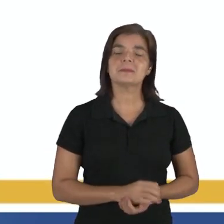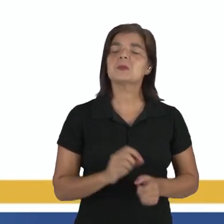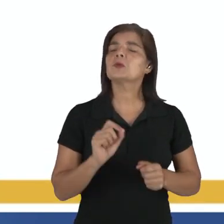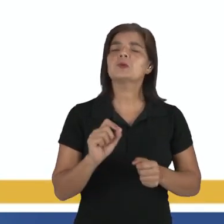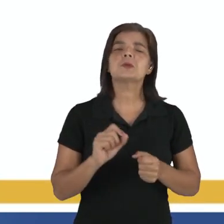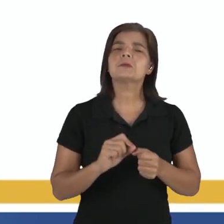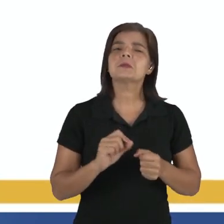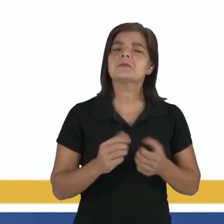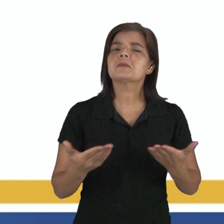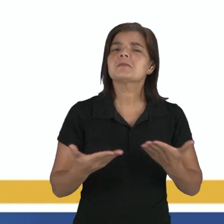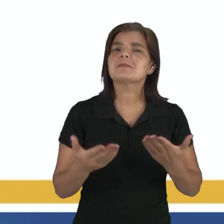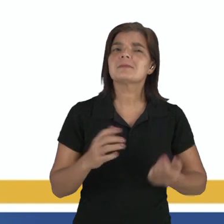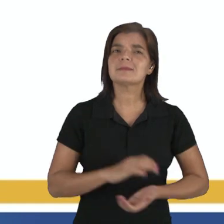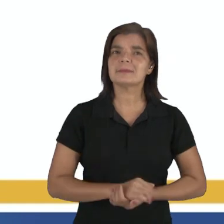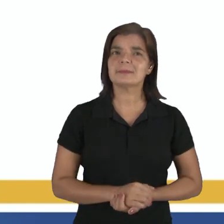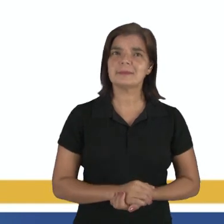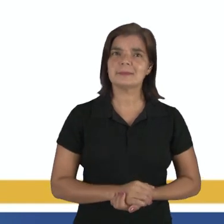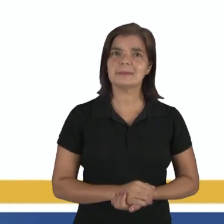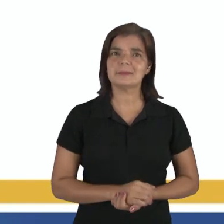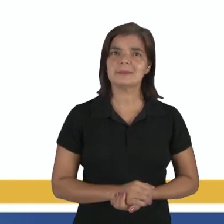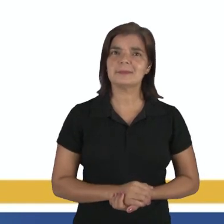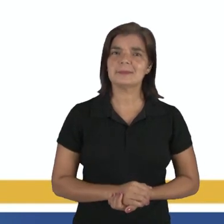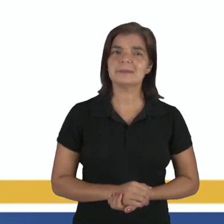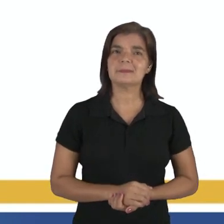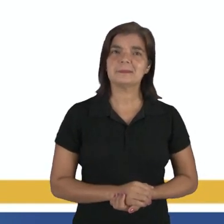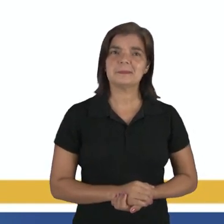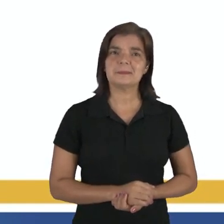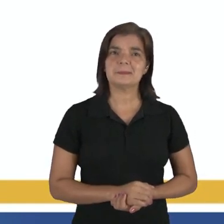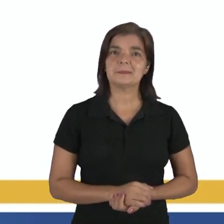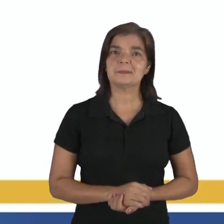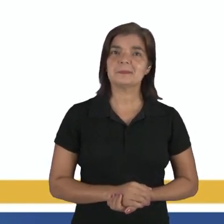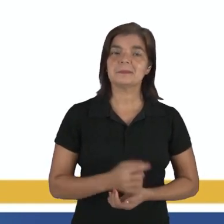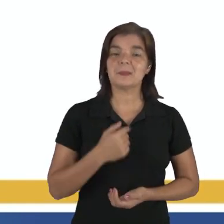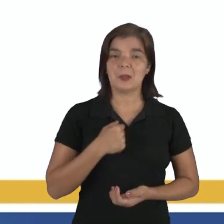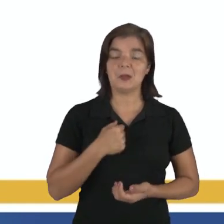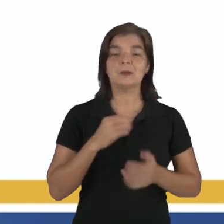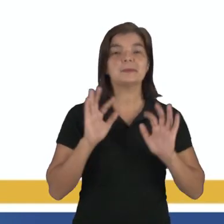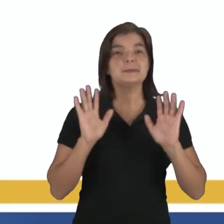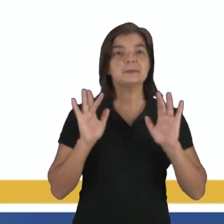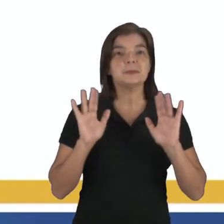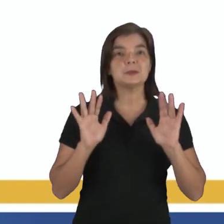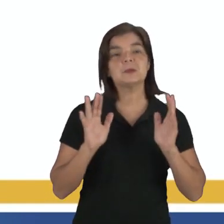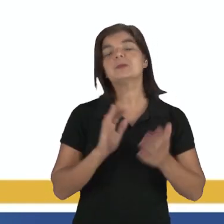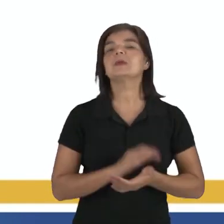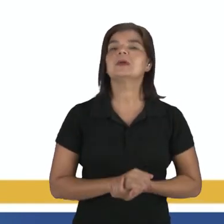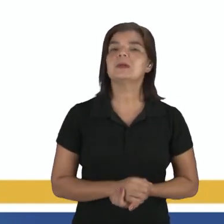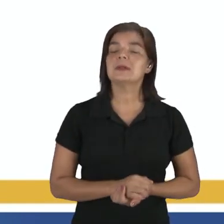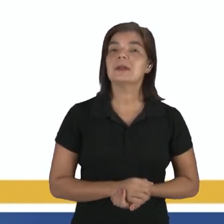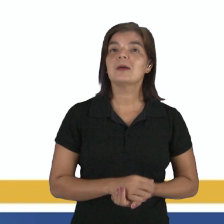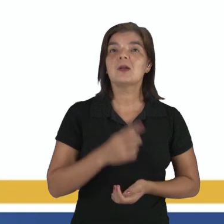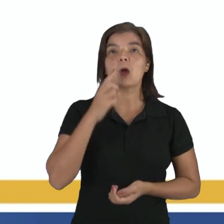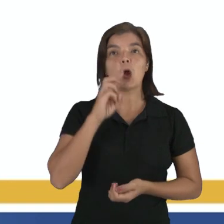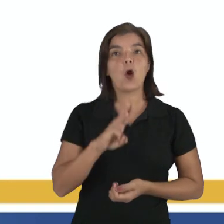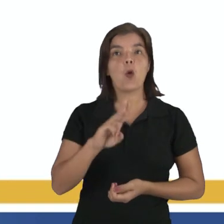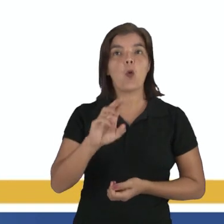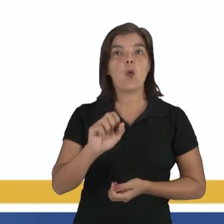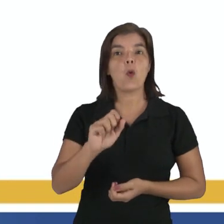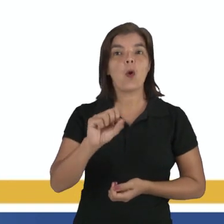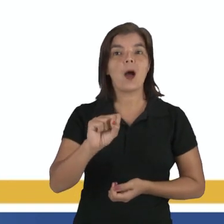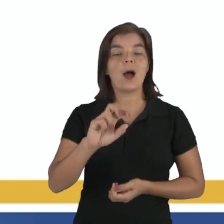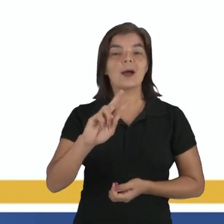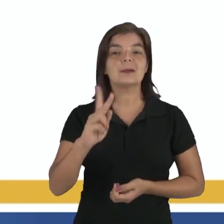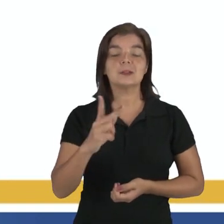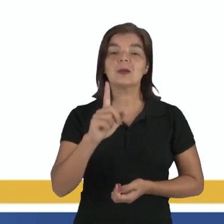você fez hoje? I, my hands. Eu, minhas mãos. E a gente sabe que o verbo wash é um